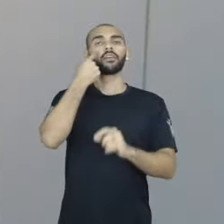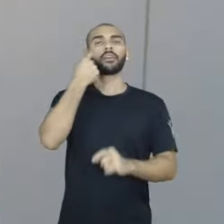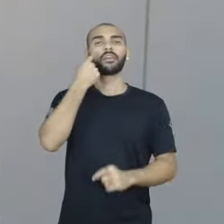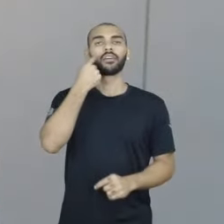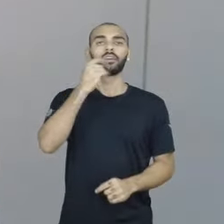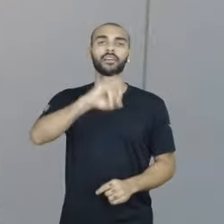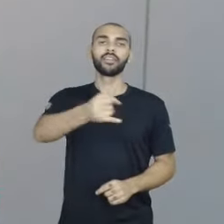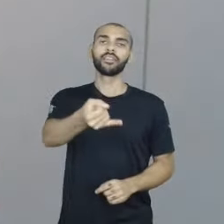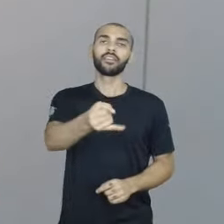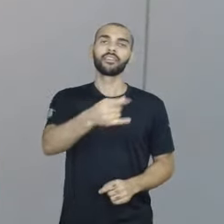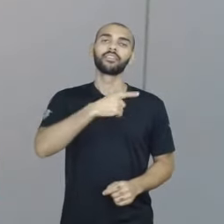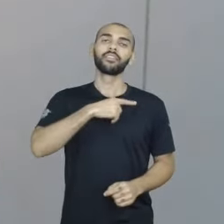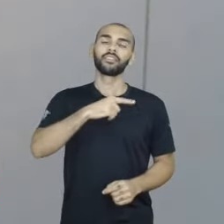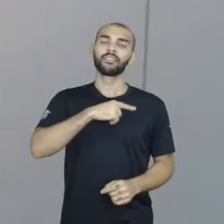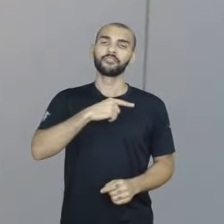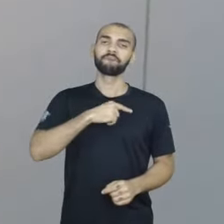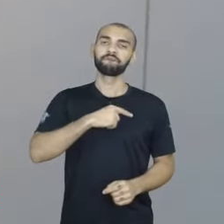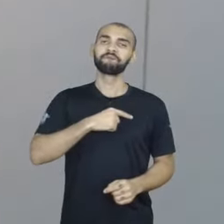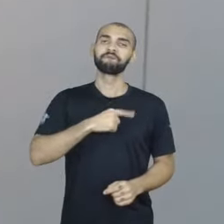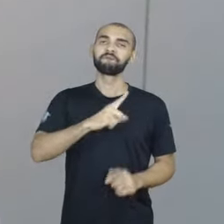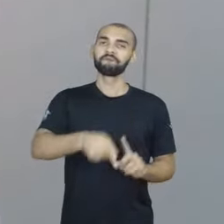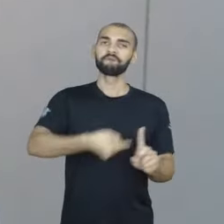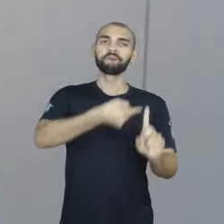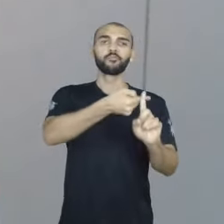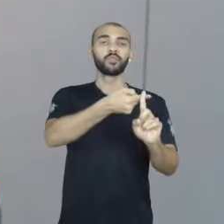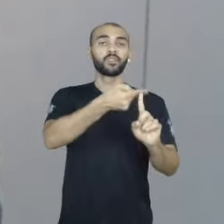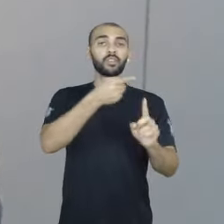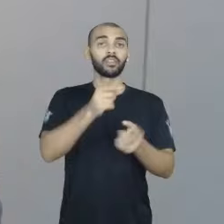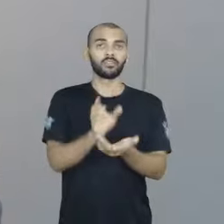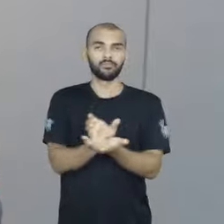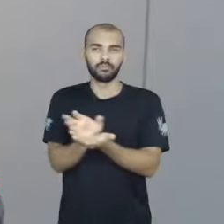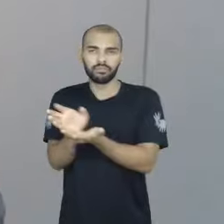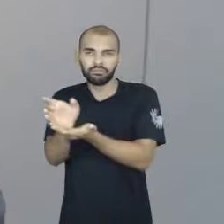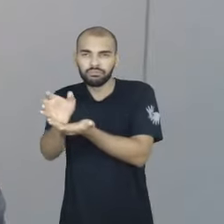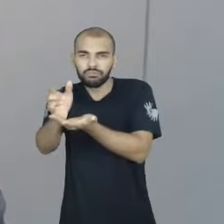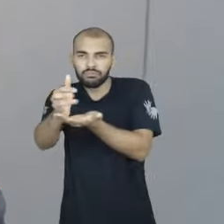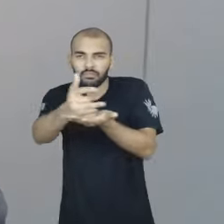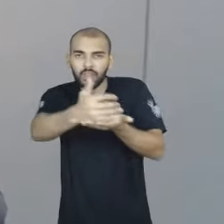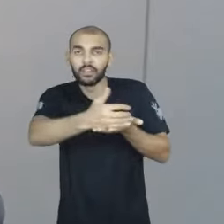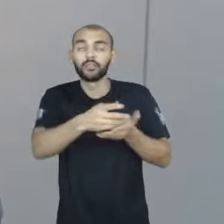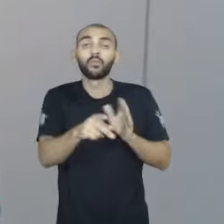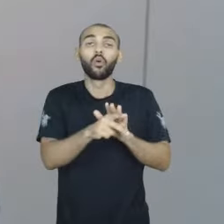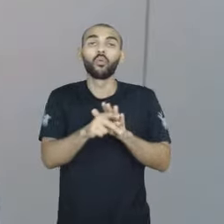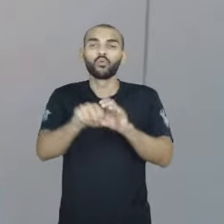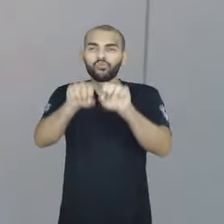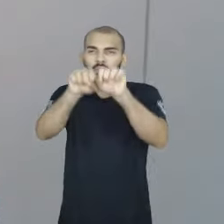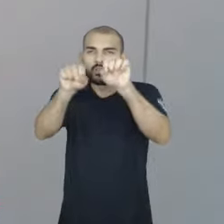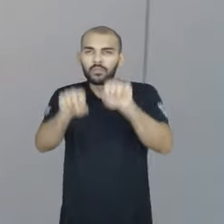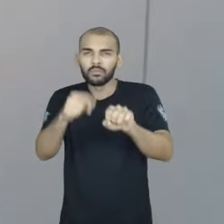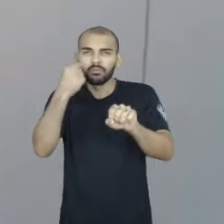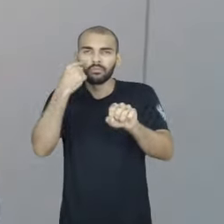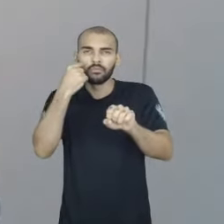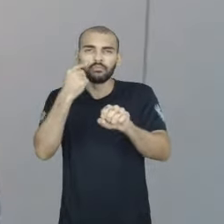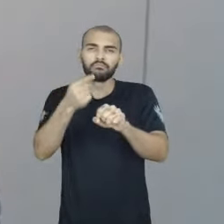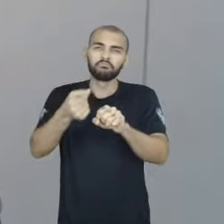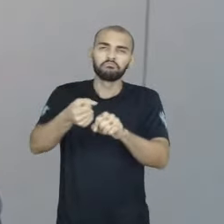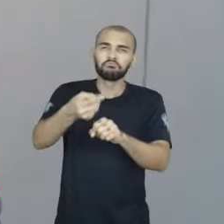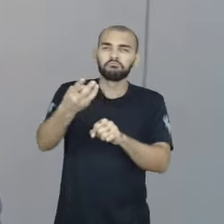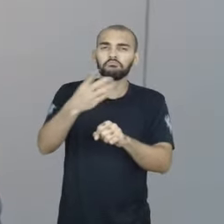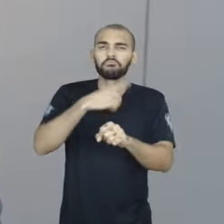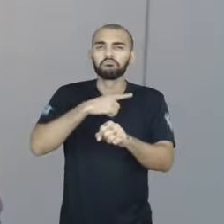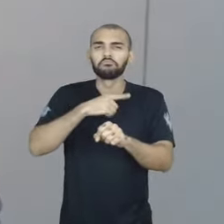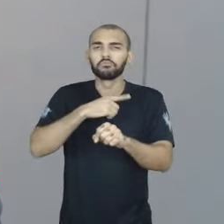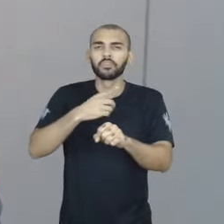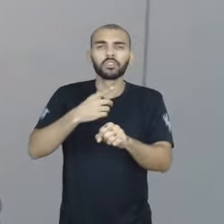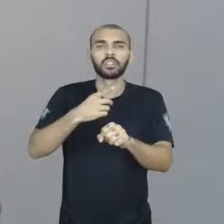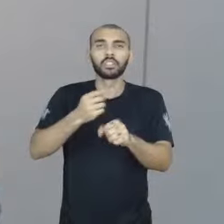uma surpresa positiva, o resultado do CAGED, que é o sistema que calcula o saldo